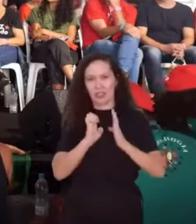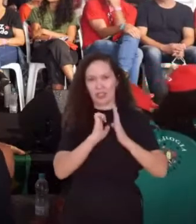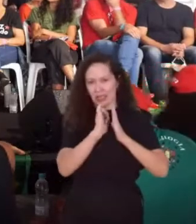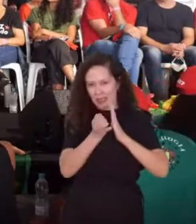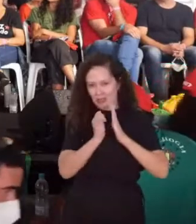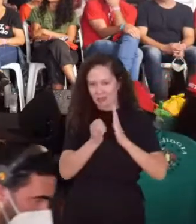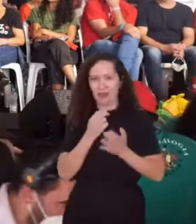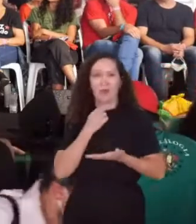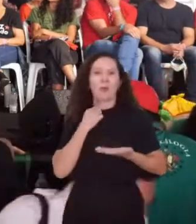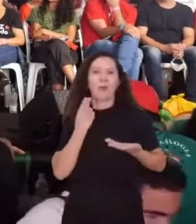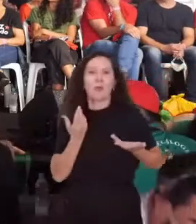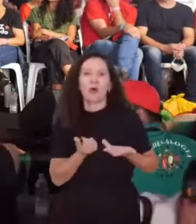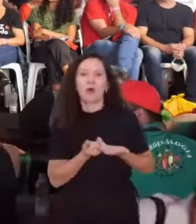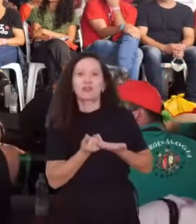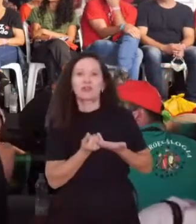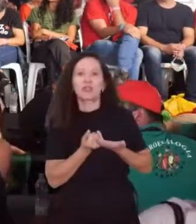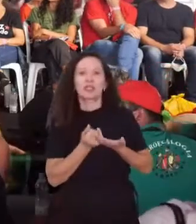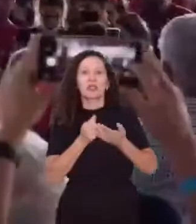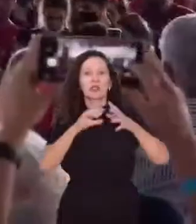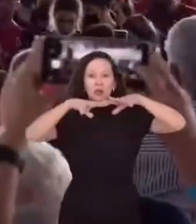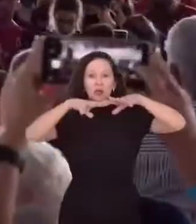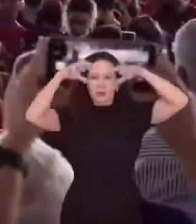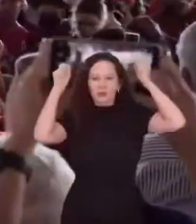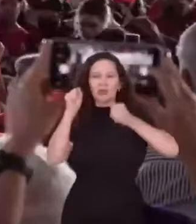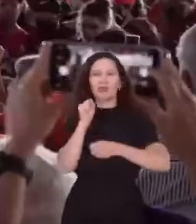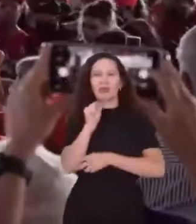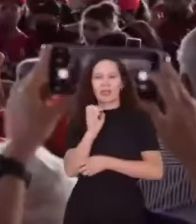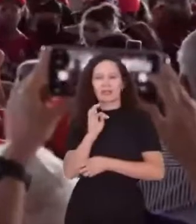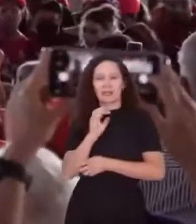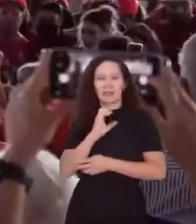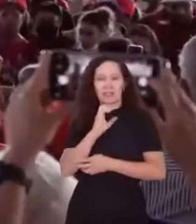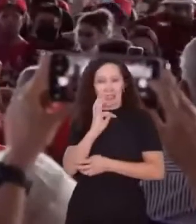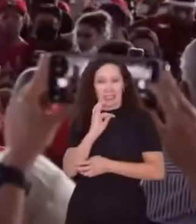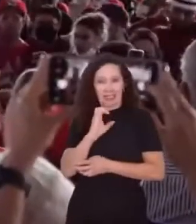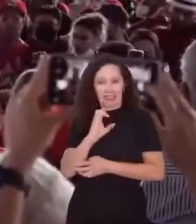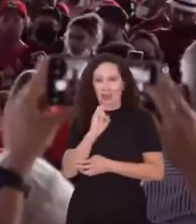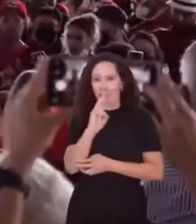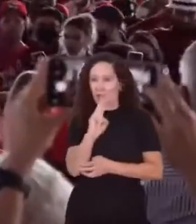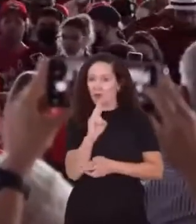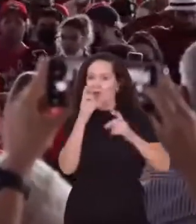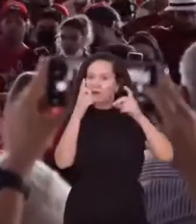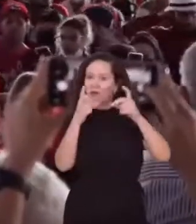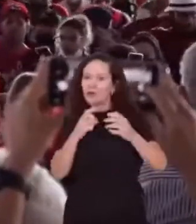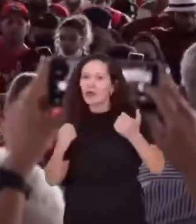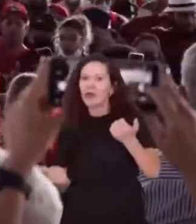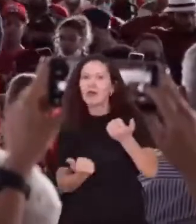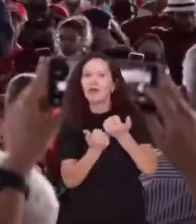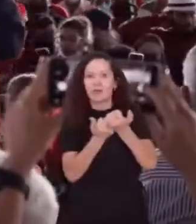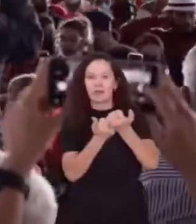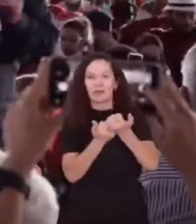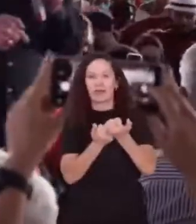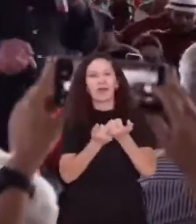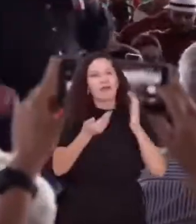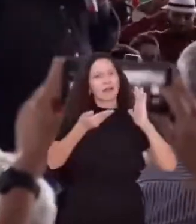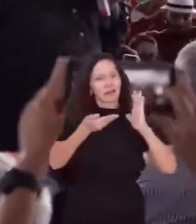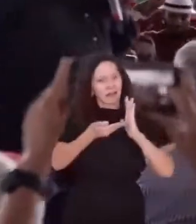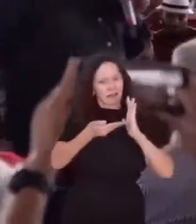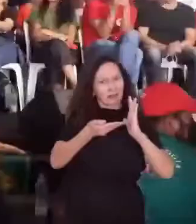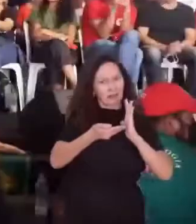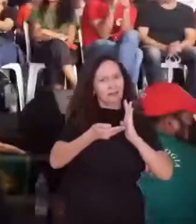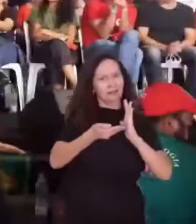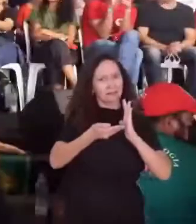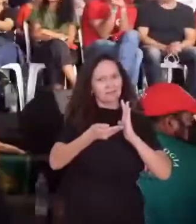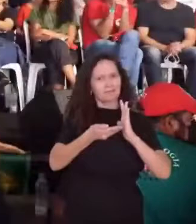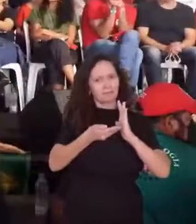Contas fazer o que ele quer. O Tribunal de Contas é um órgão auxiliar da Câmara dos Deputados, é um órgão auxiliar do